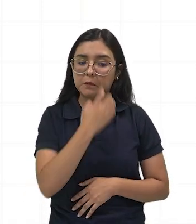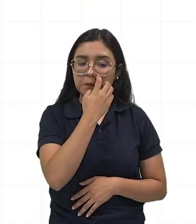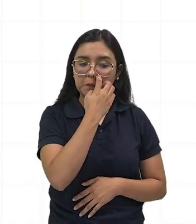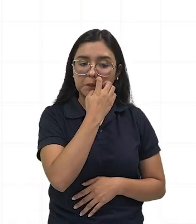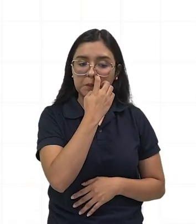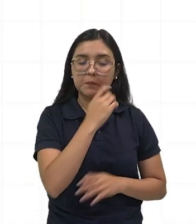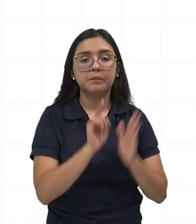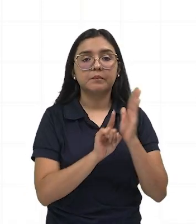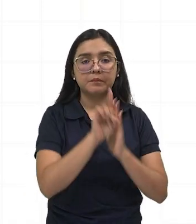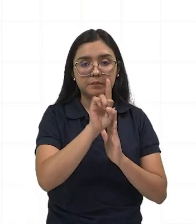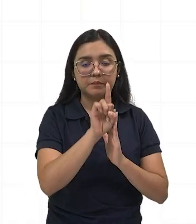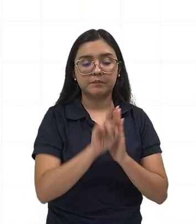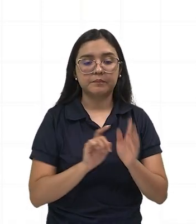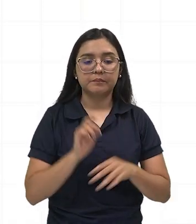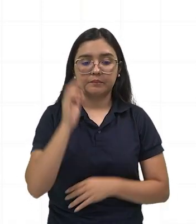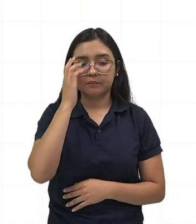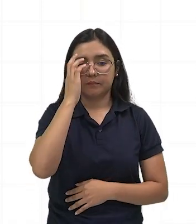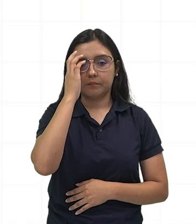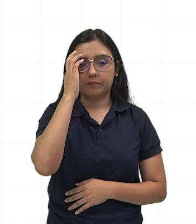cima, aumento. Ó.